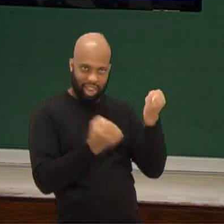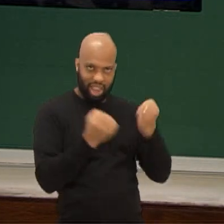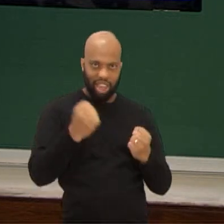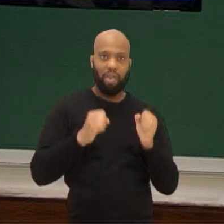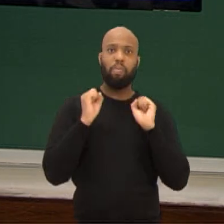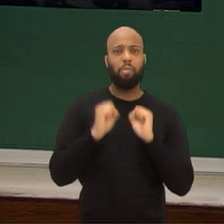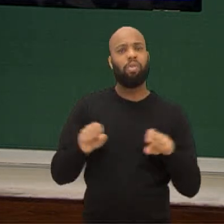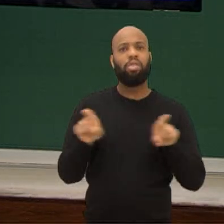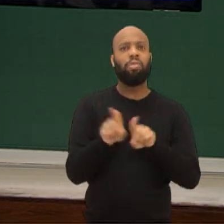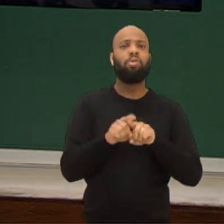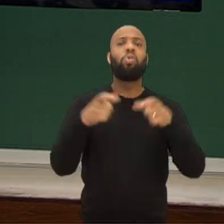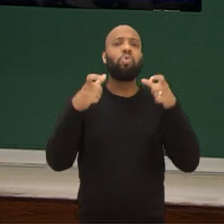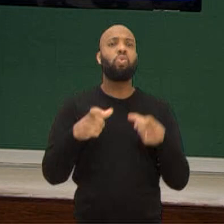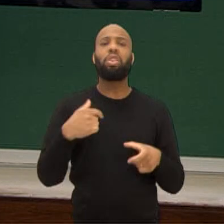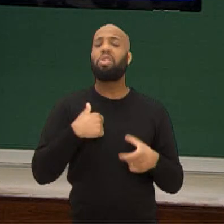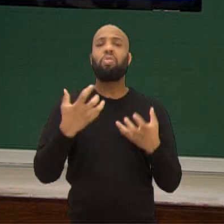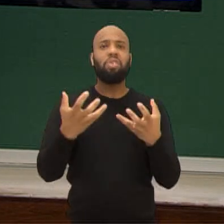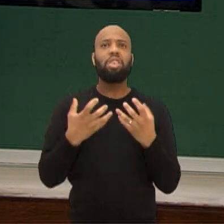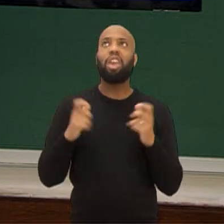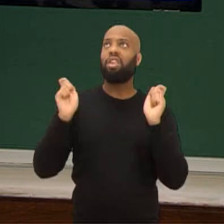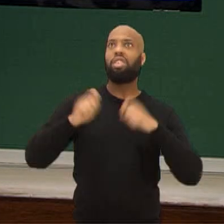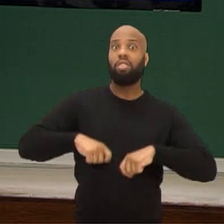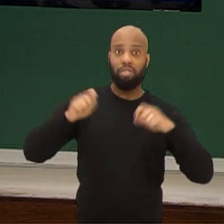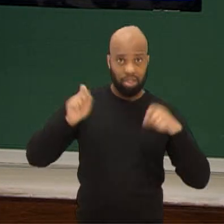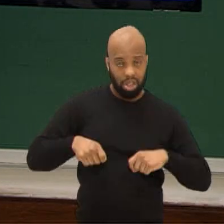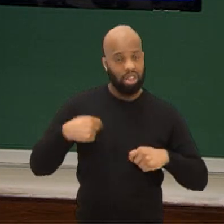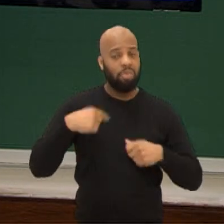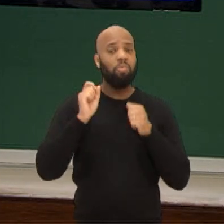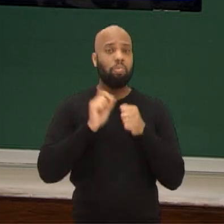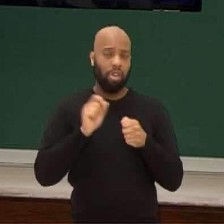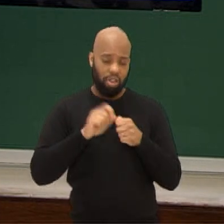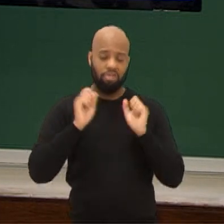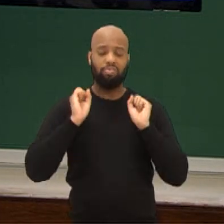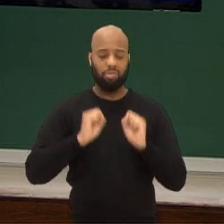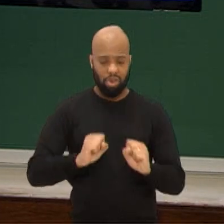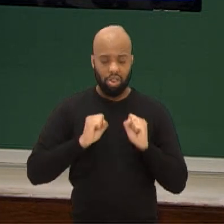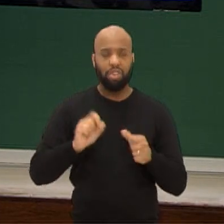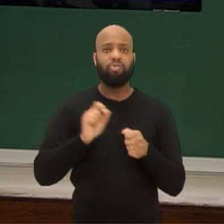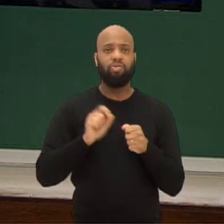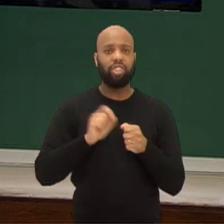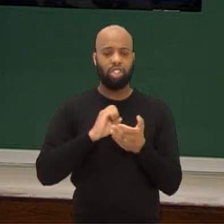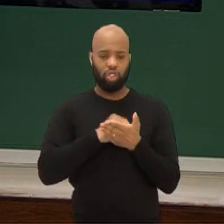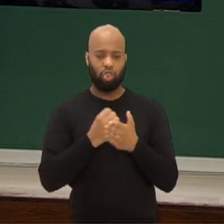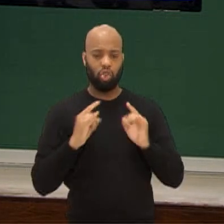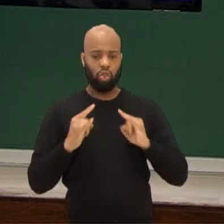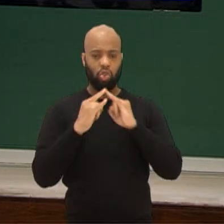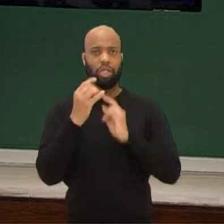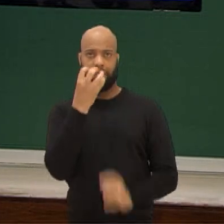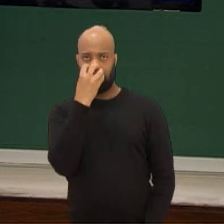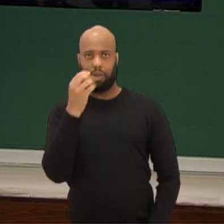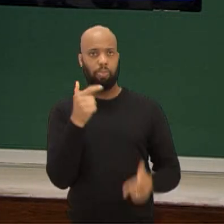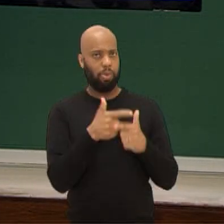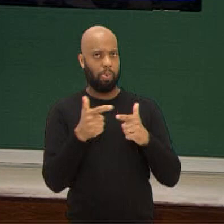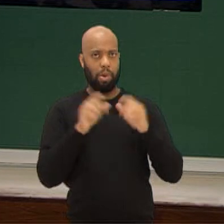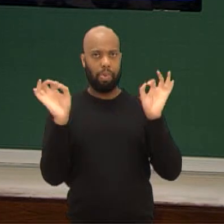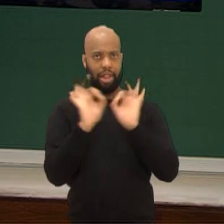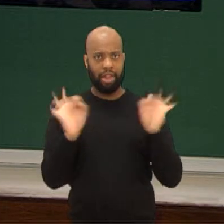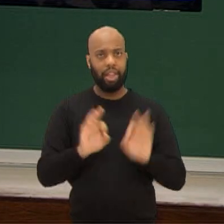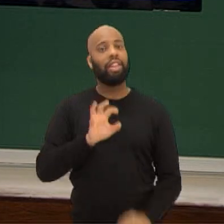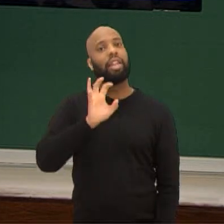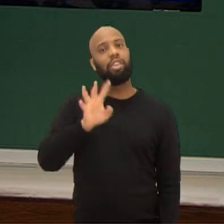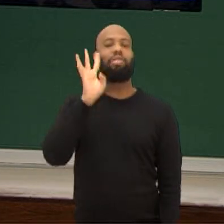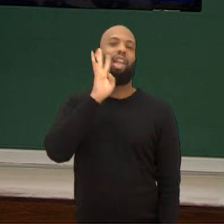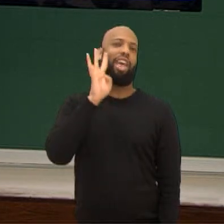sofá, aonde eu puder e quiser, eu posso fazer essa prática dos jogos circenses sem problema nenhum. Né? Isso que é